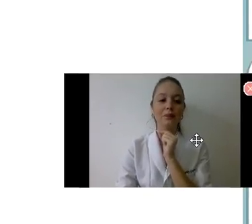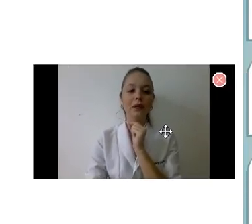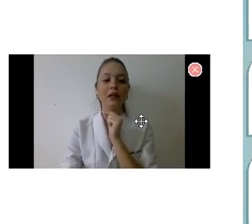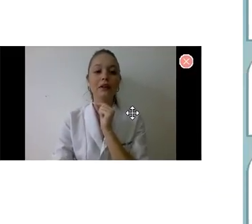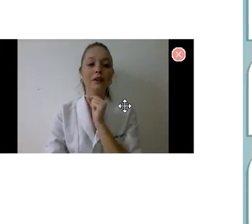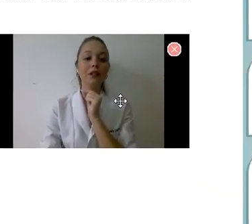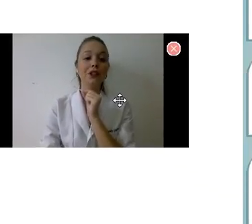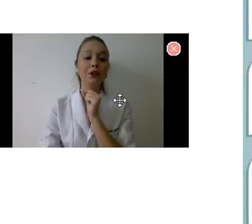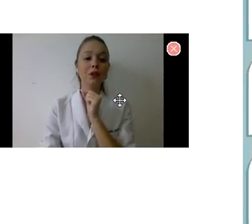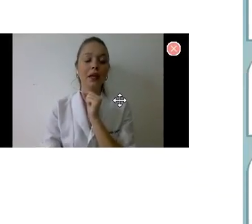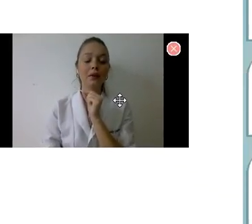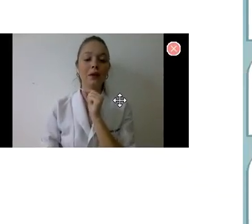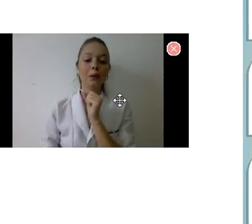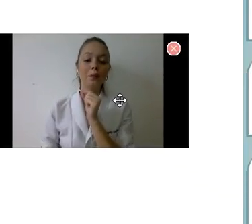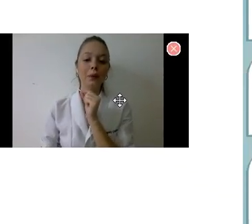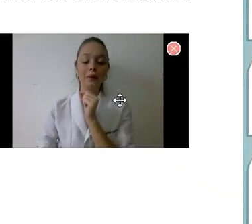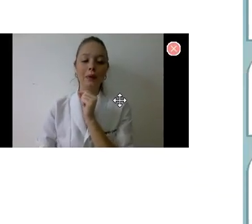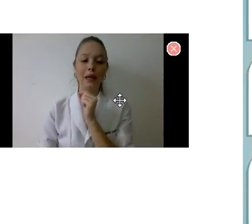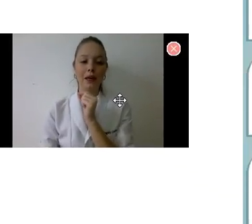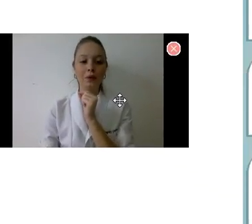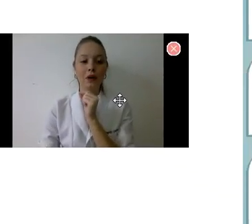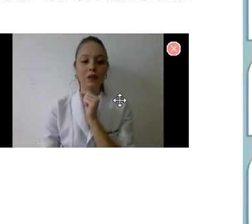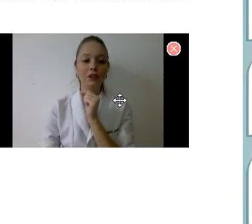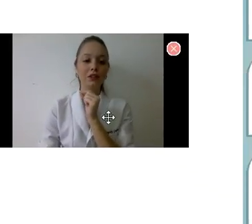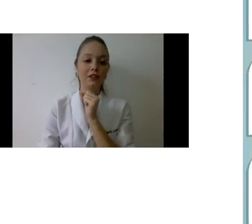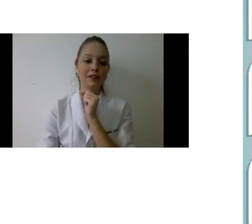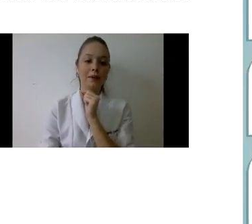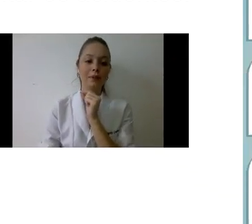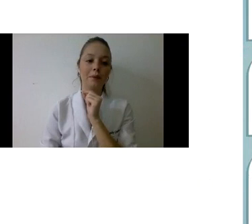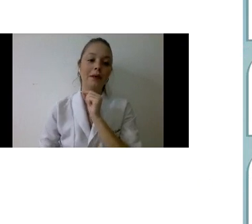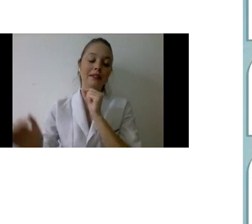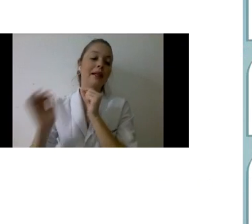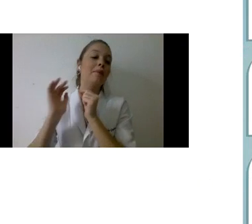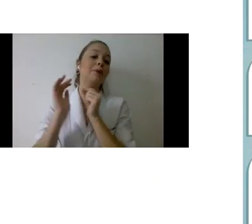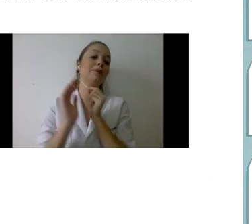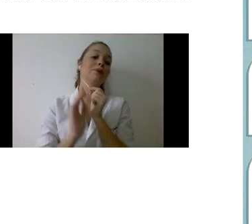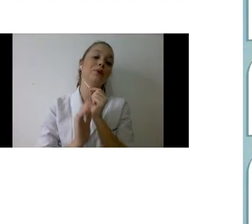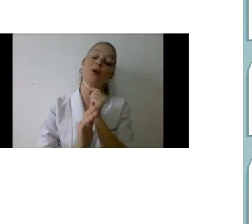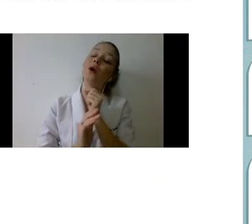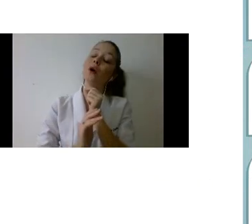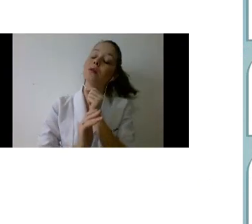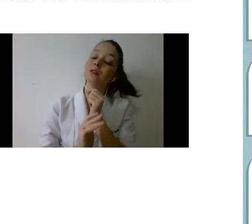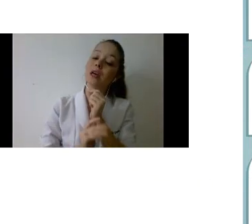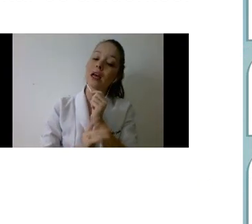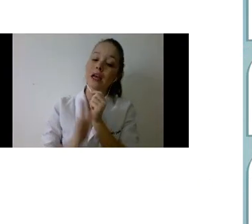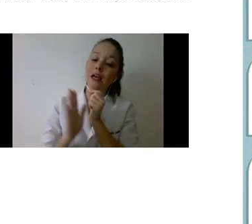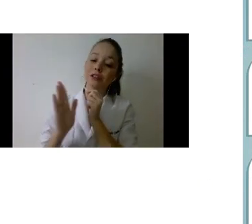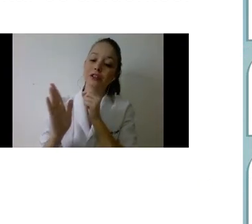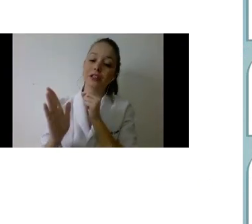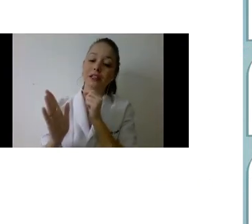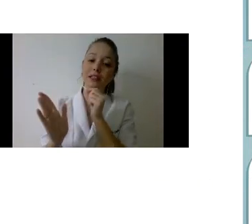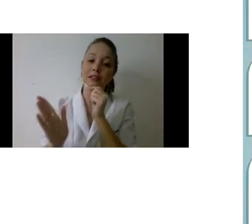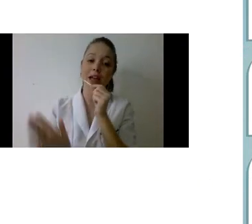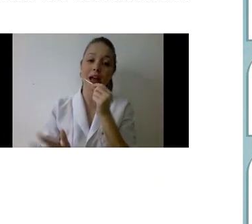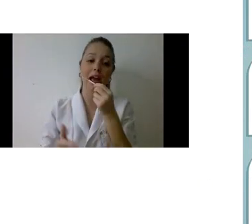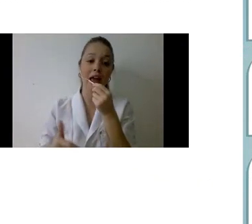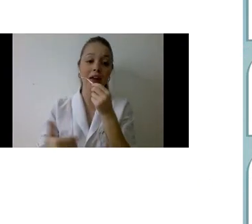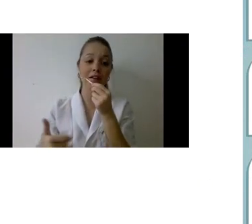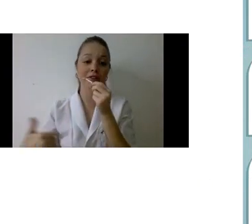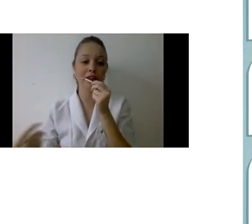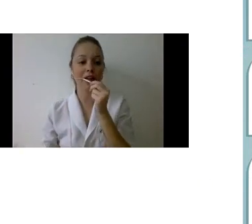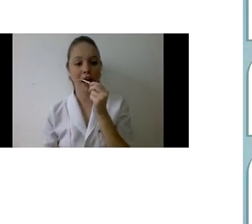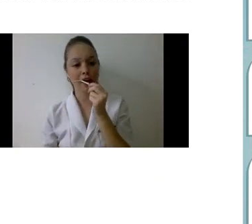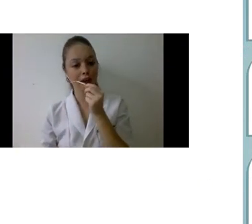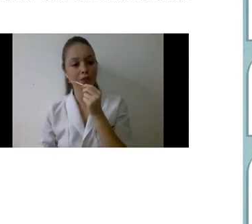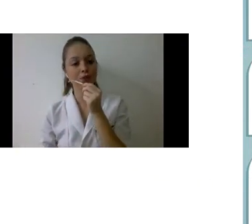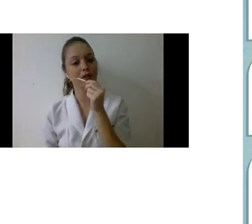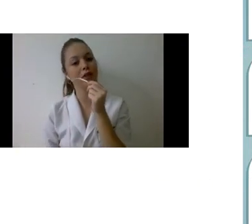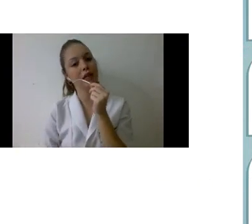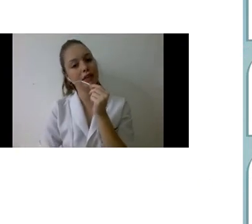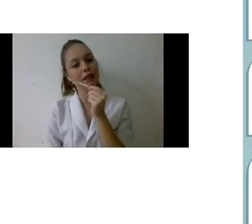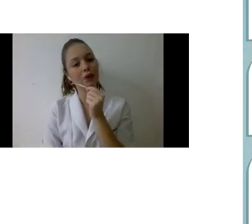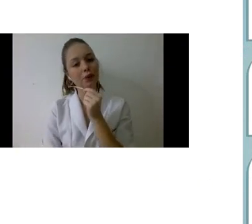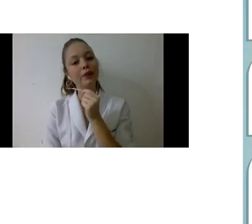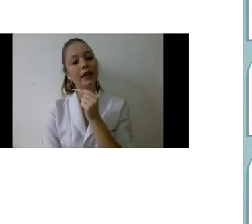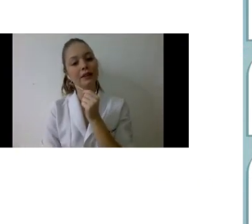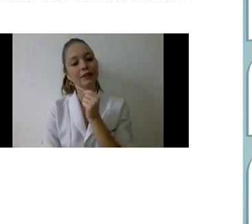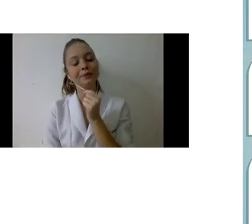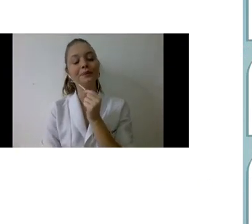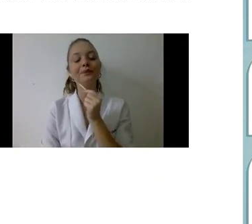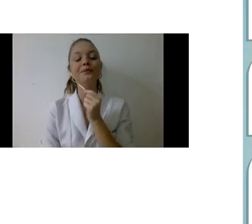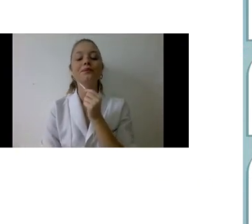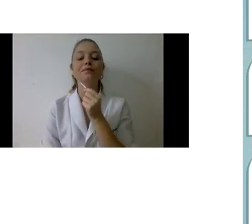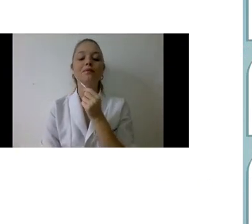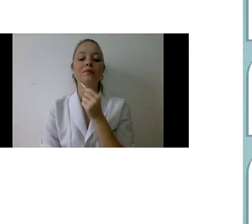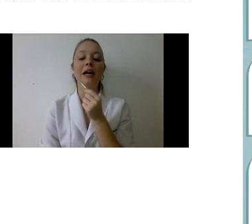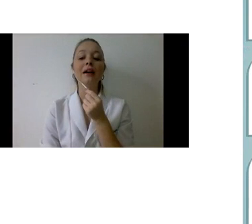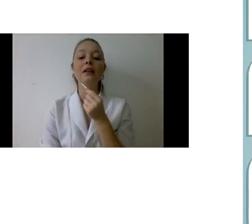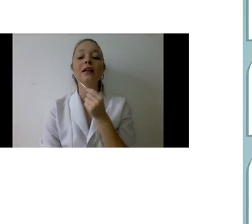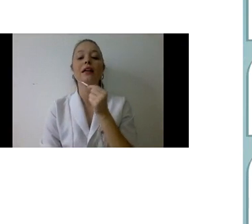acidentes. Então, a gente tem que primeiro, antes de saber prestar primeiro socorro, a gente tem que tentar evitar que os acidentes